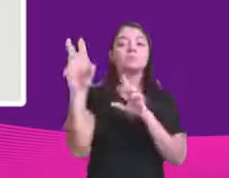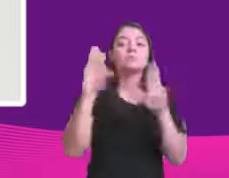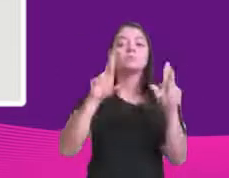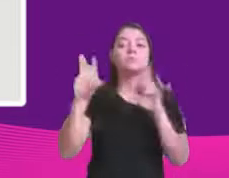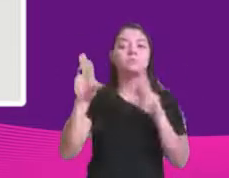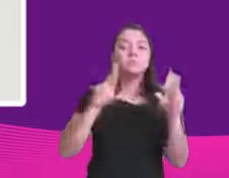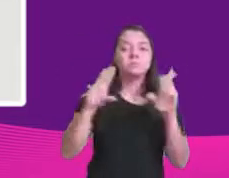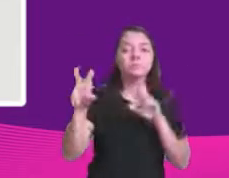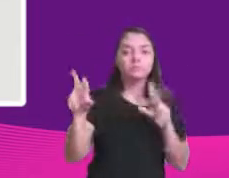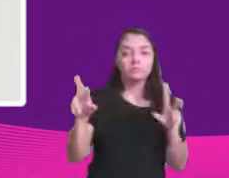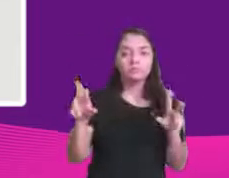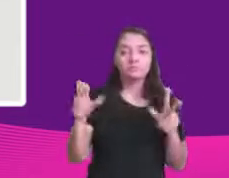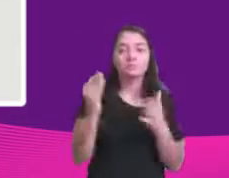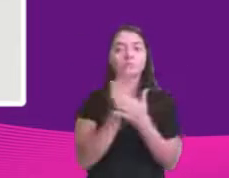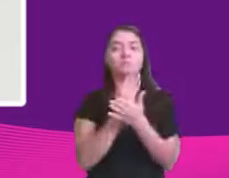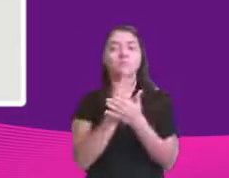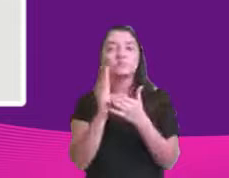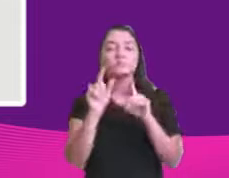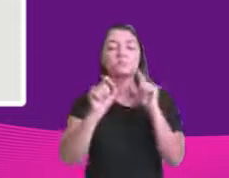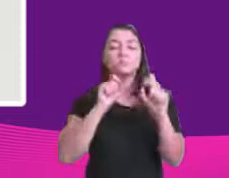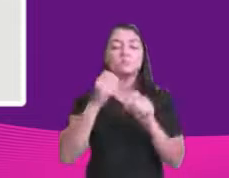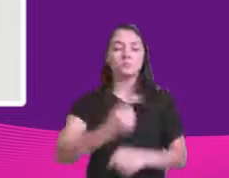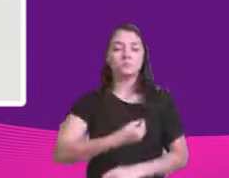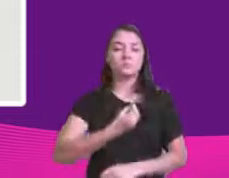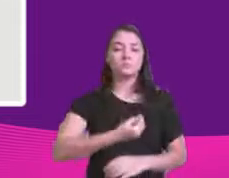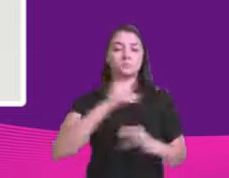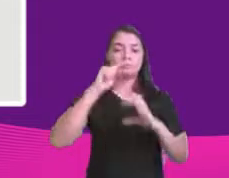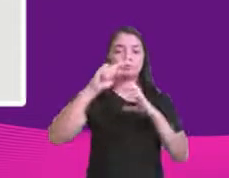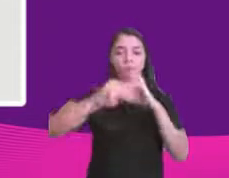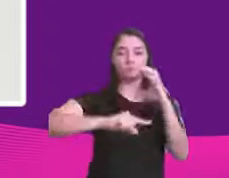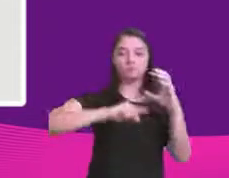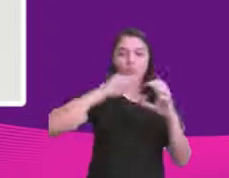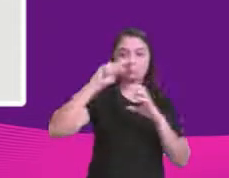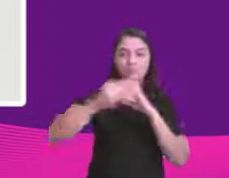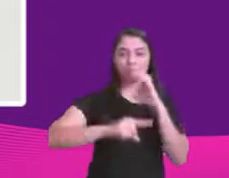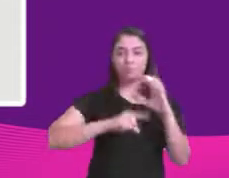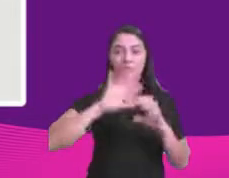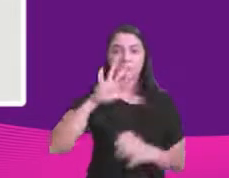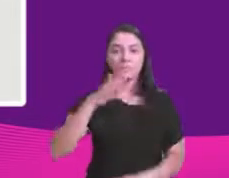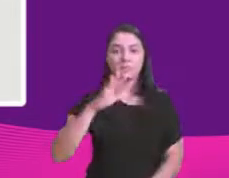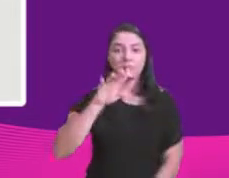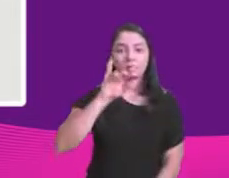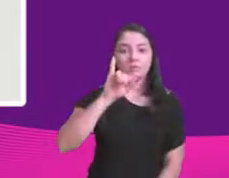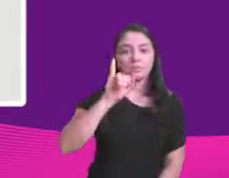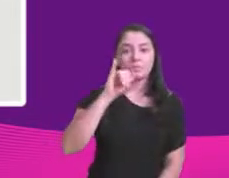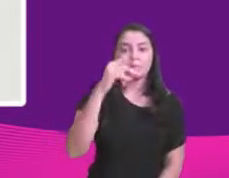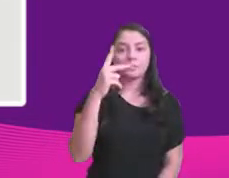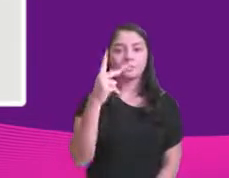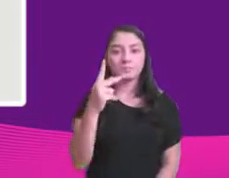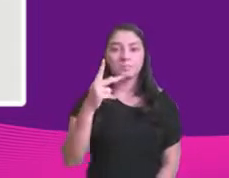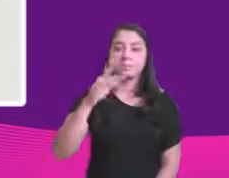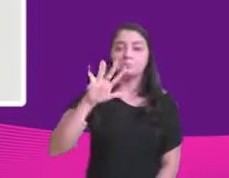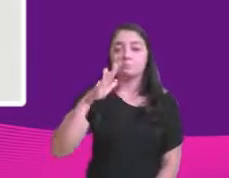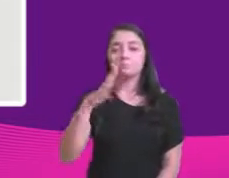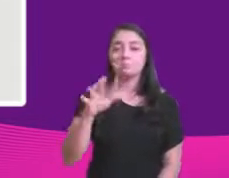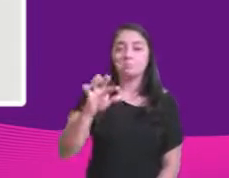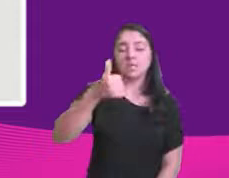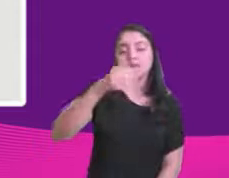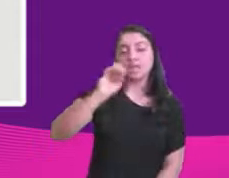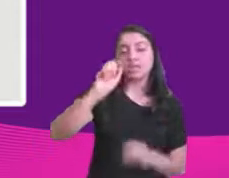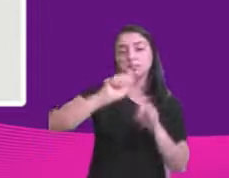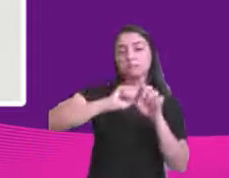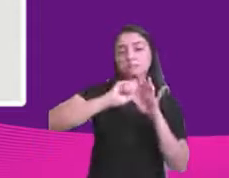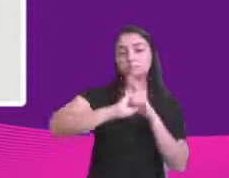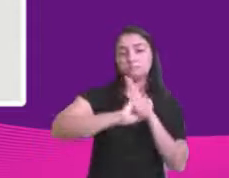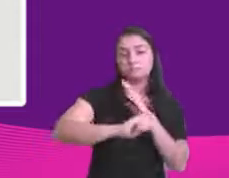progressão livre de doença quanto sobrevida global, com P significativo de 14 meses para 10 meses em termos de tempo livre de doença,